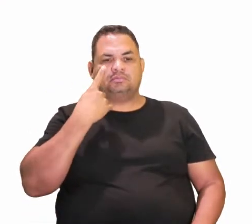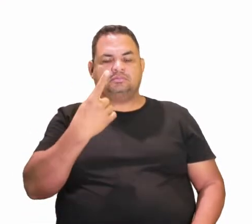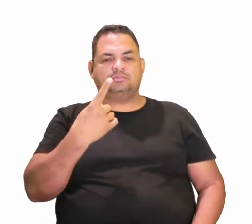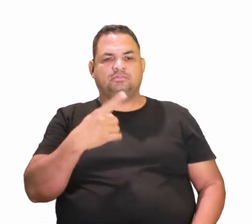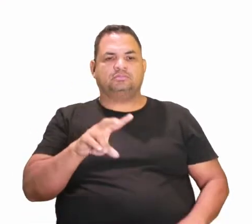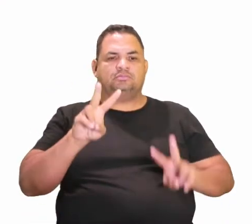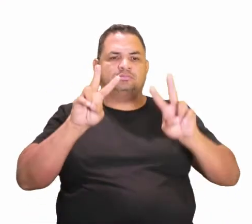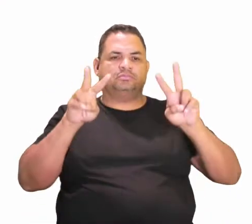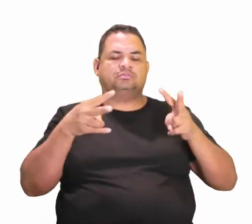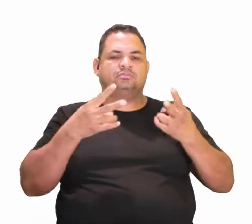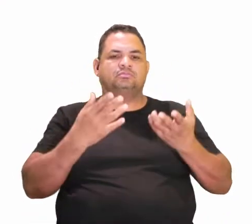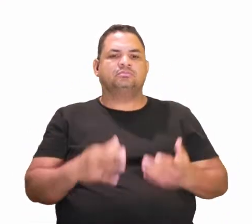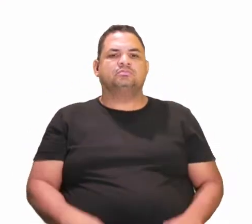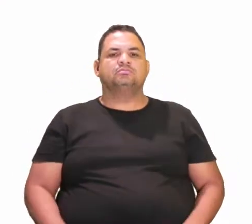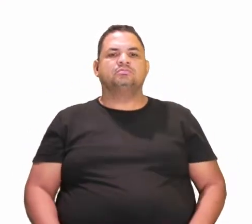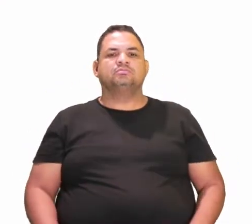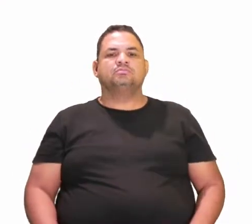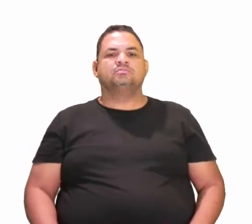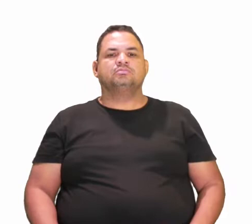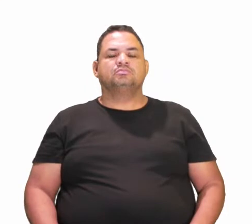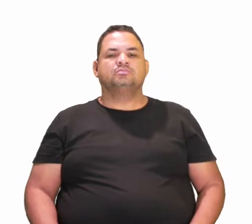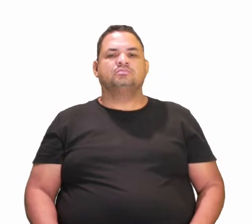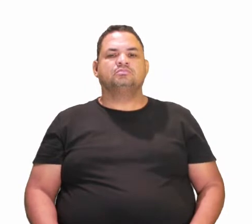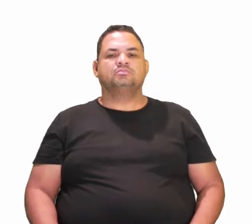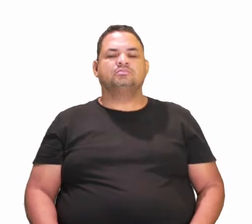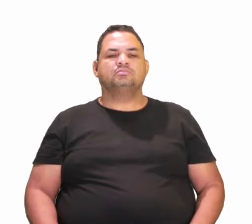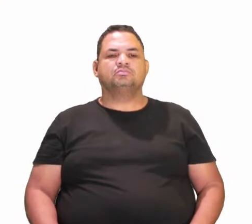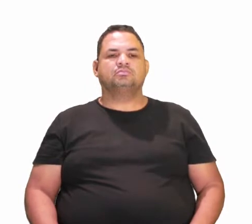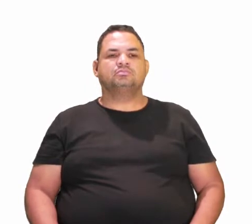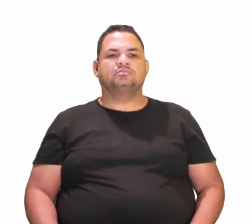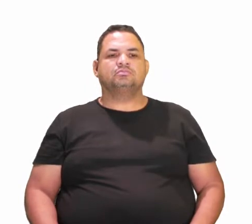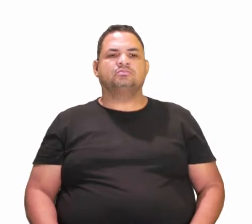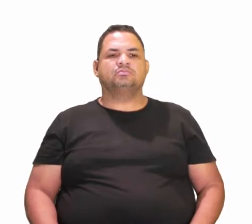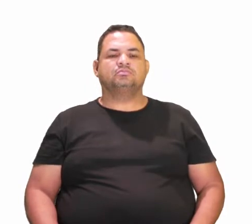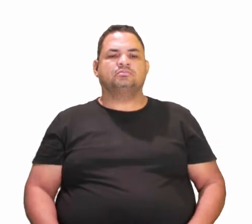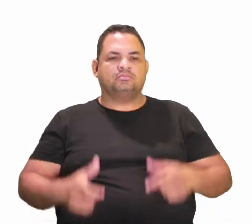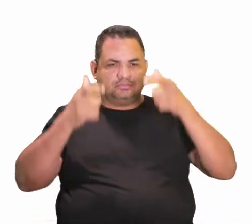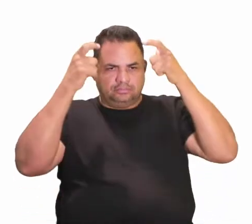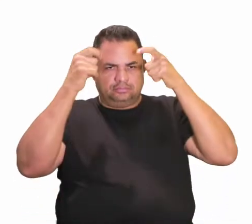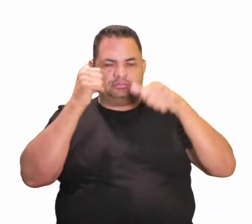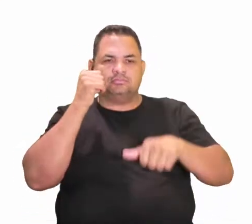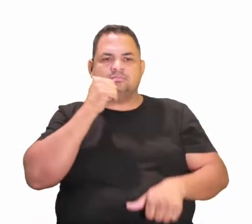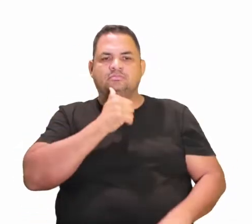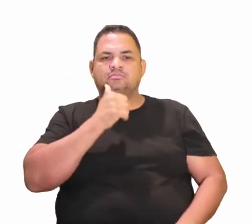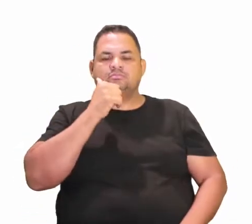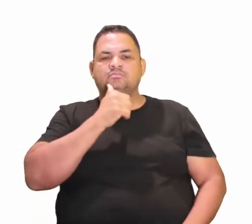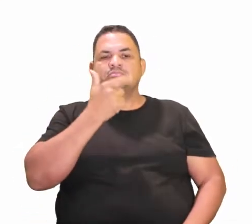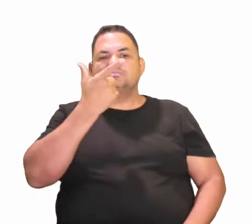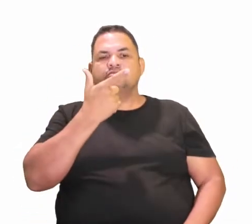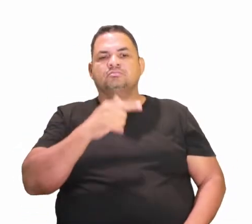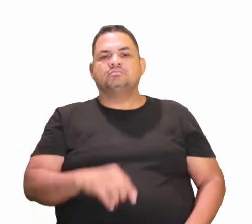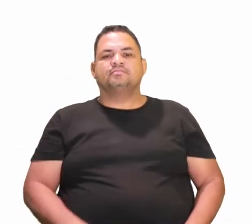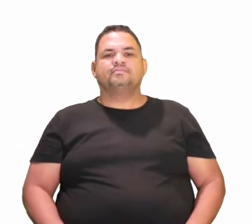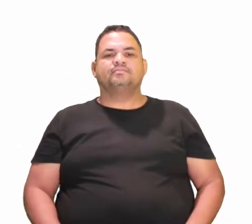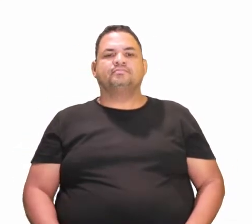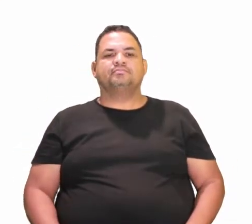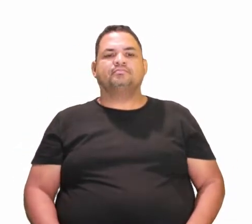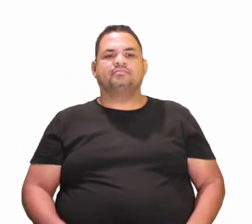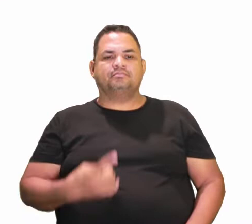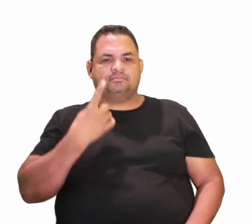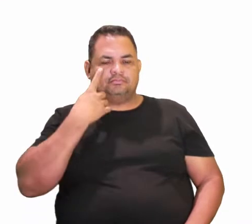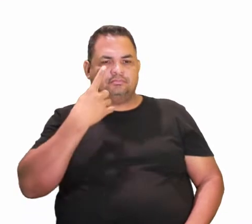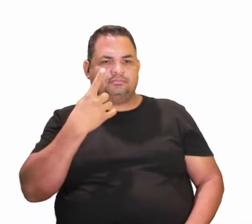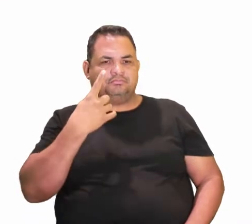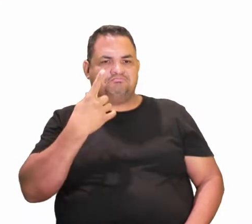vê a tema da festa o tema da festa de aniversário Porque fala aqui ó Princess Vai Ser Uma Festa com tema de princesa a gente vê